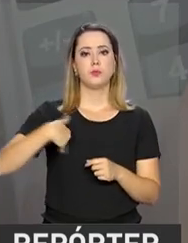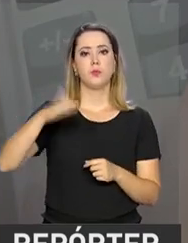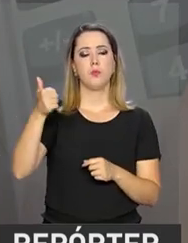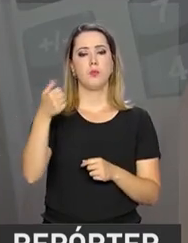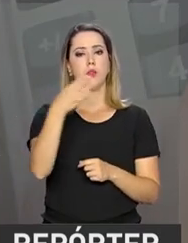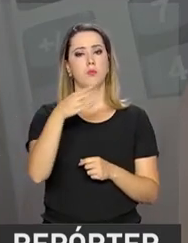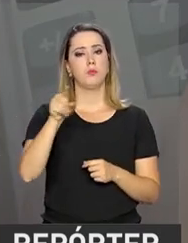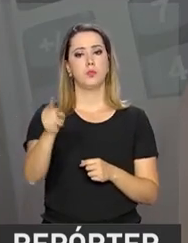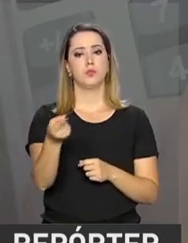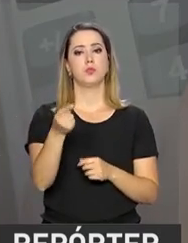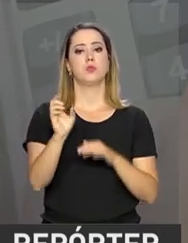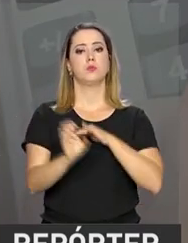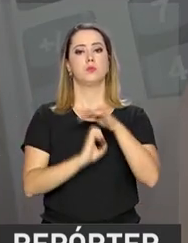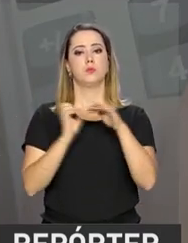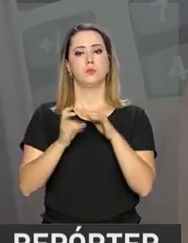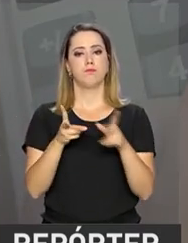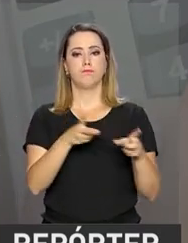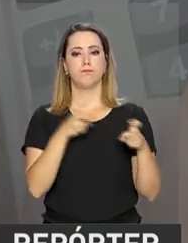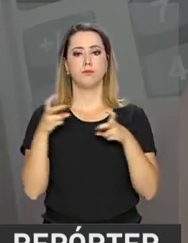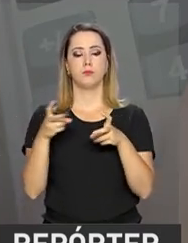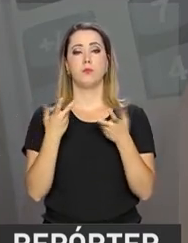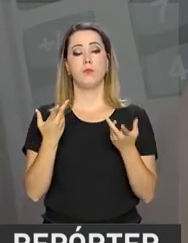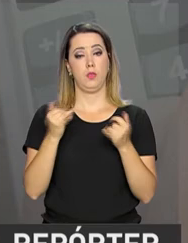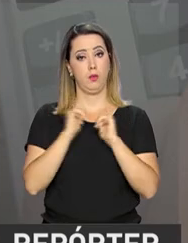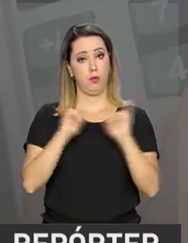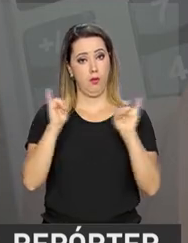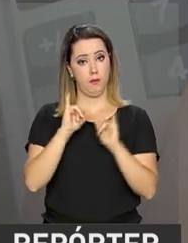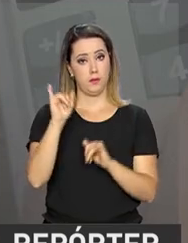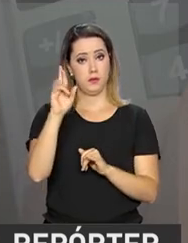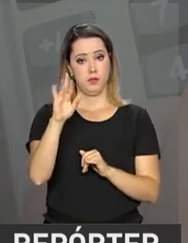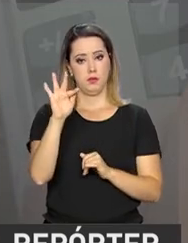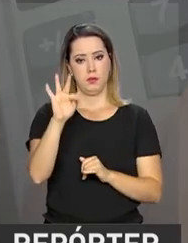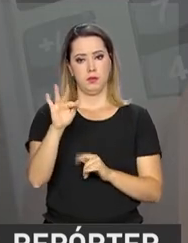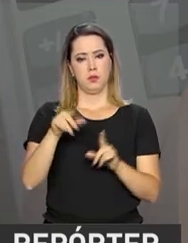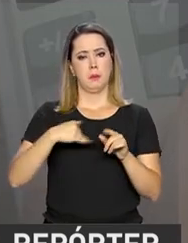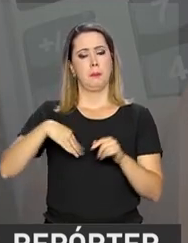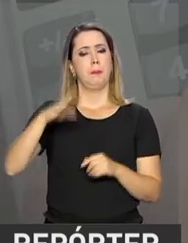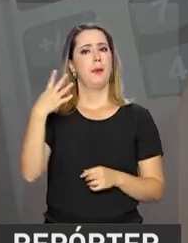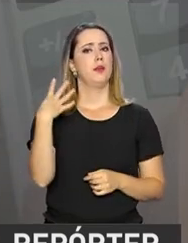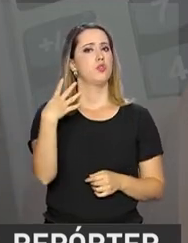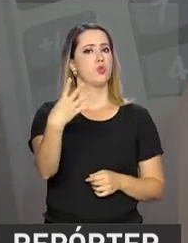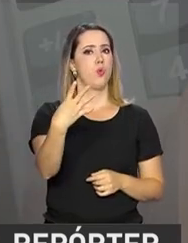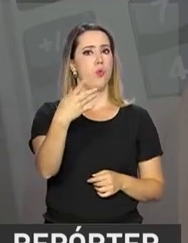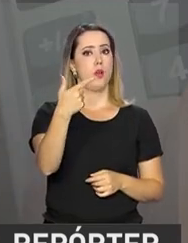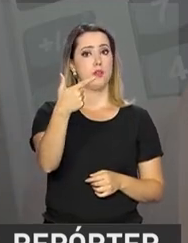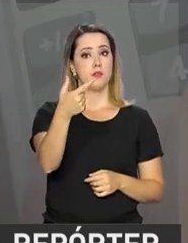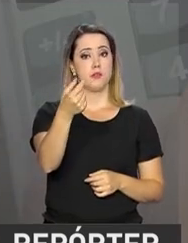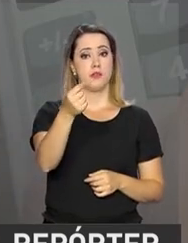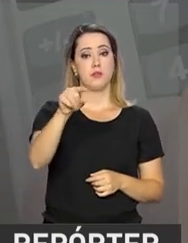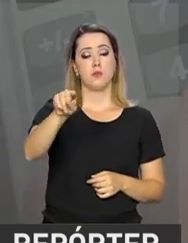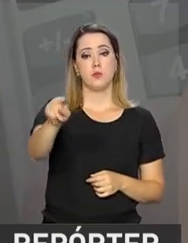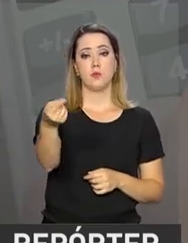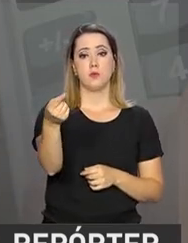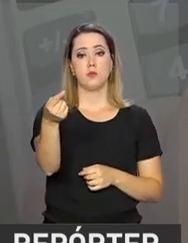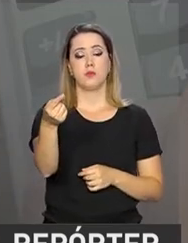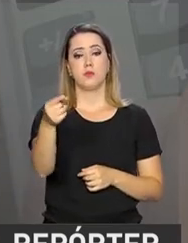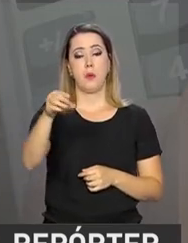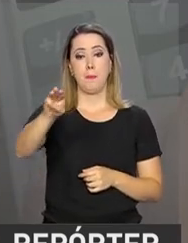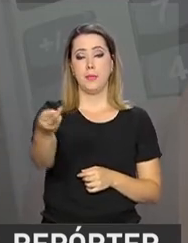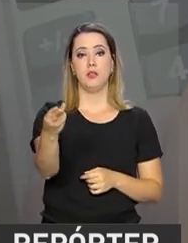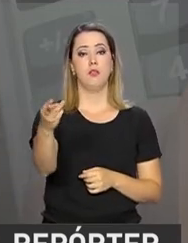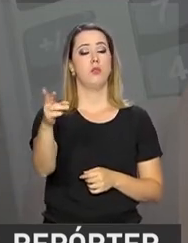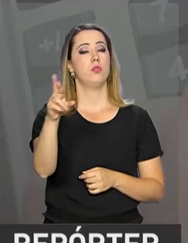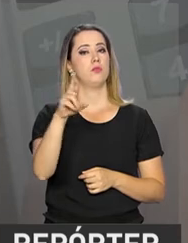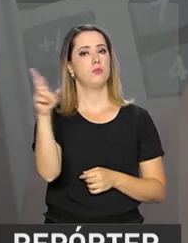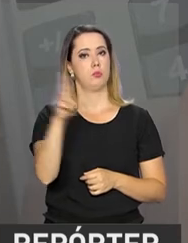foram identificadas. A Receita emitiu alertas que somaram valores sonegados de aproximadamente